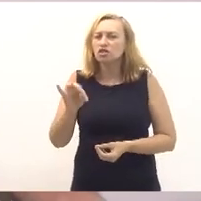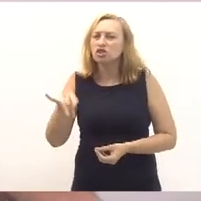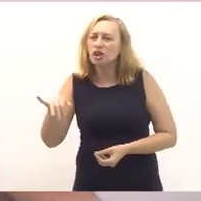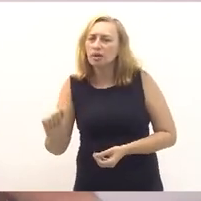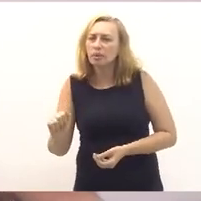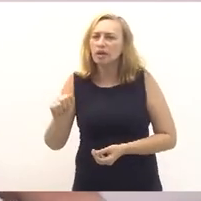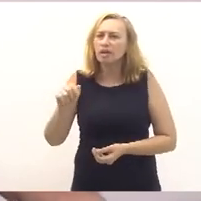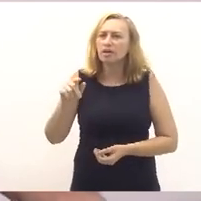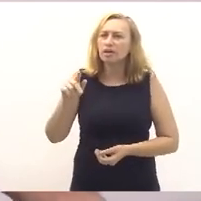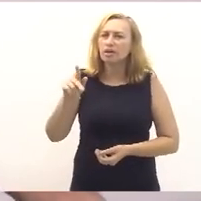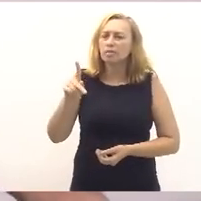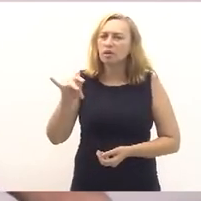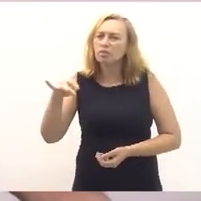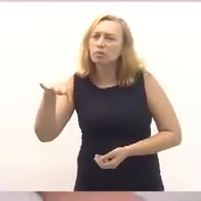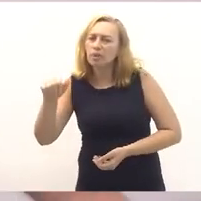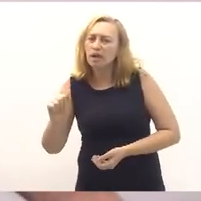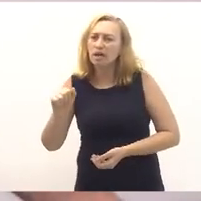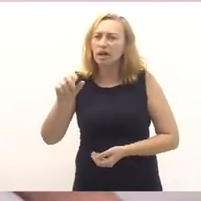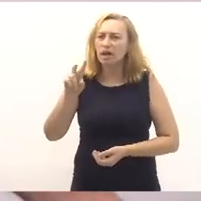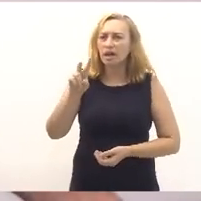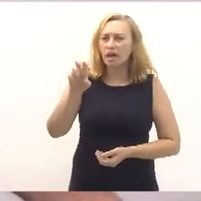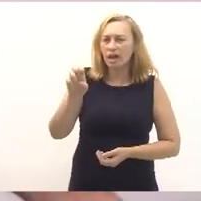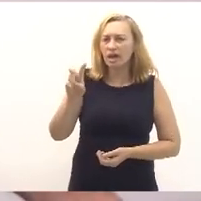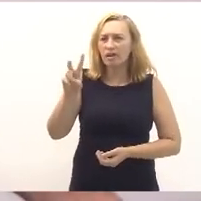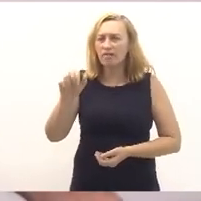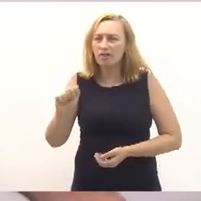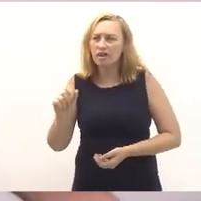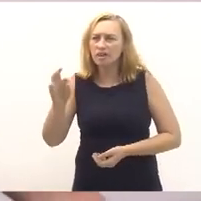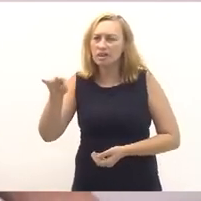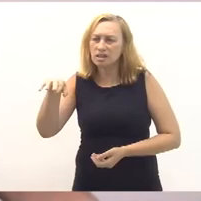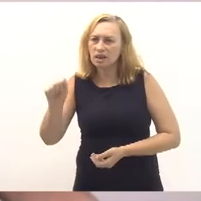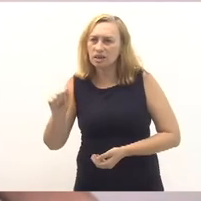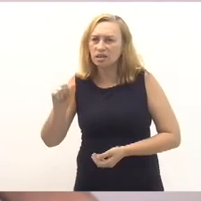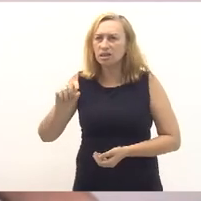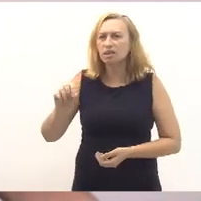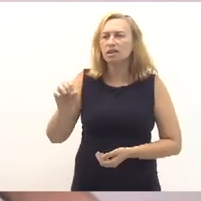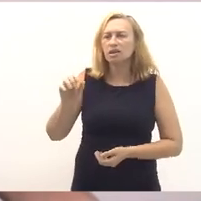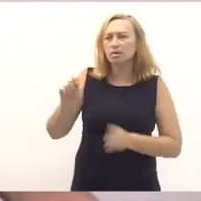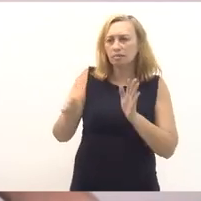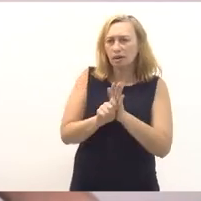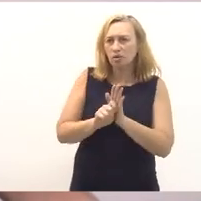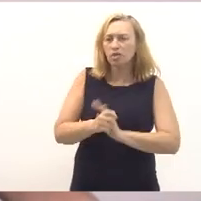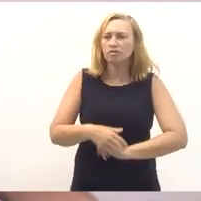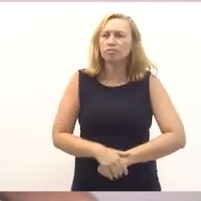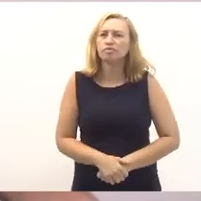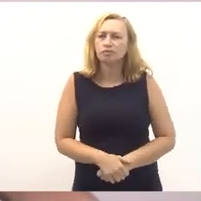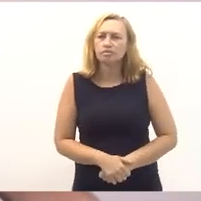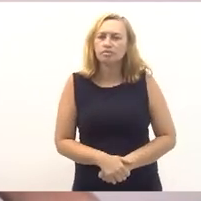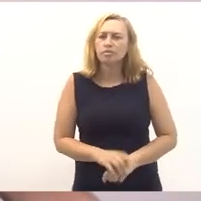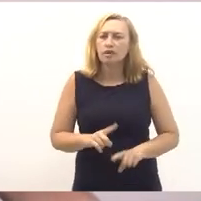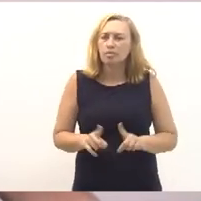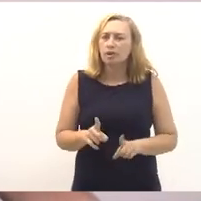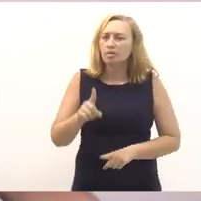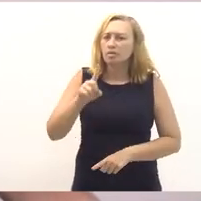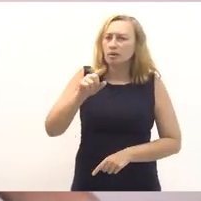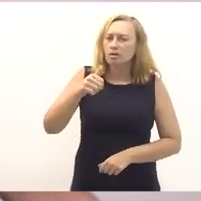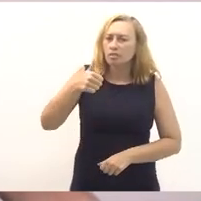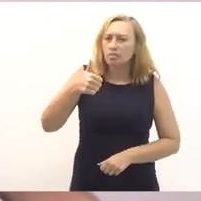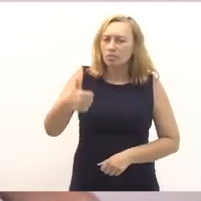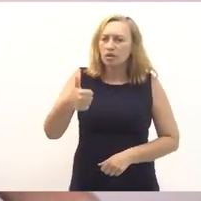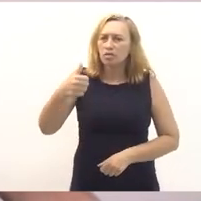dirijo o peito de frango erva Santa Santa Maria Chihiro e claro a maconha Mas foi